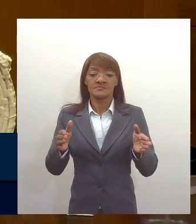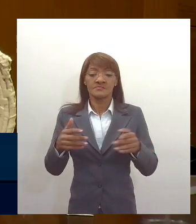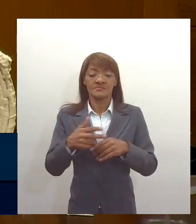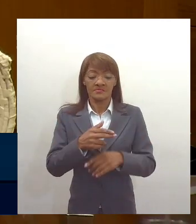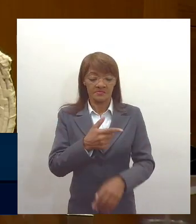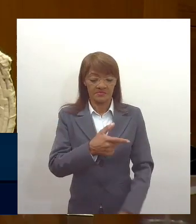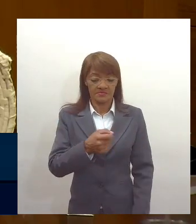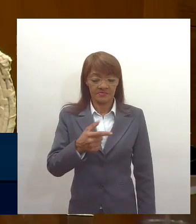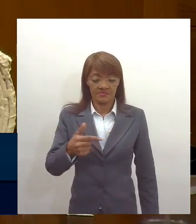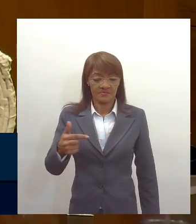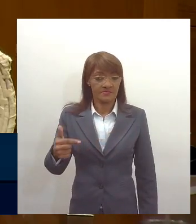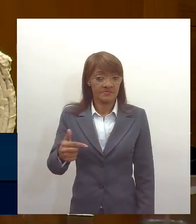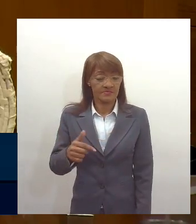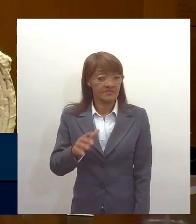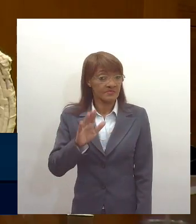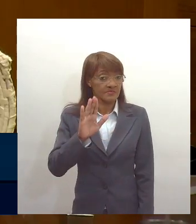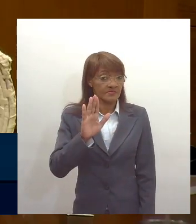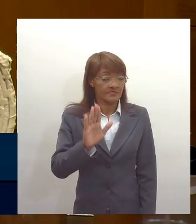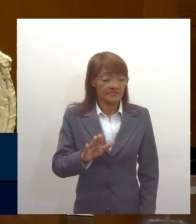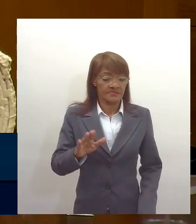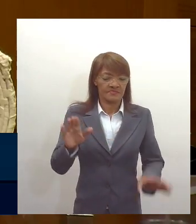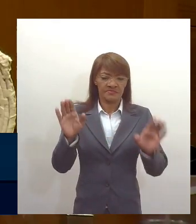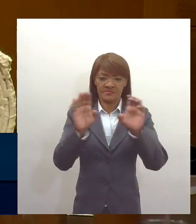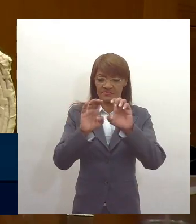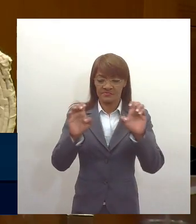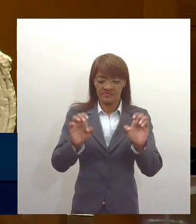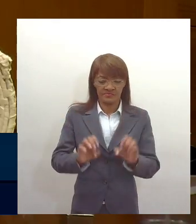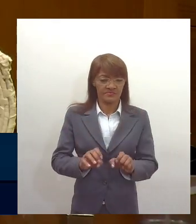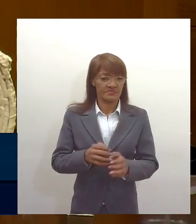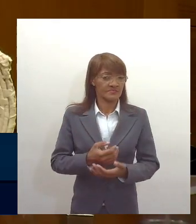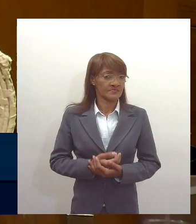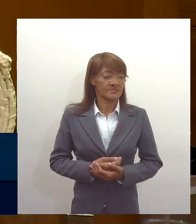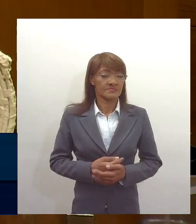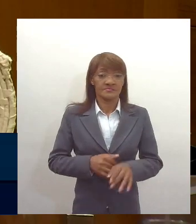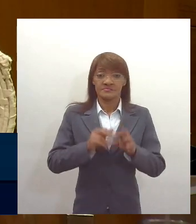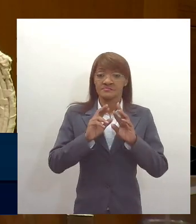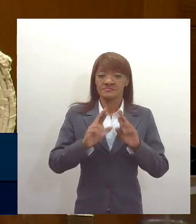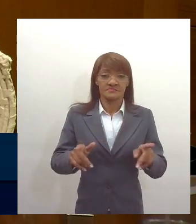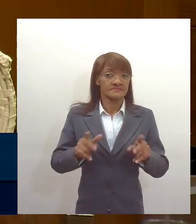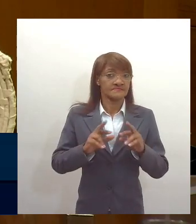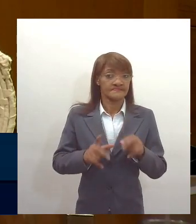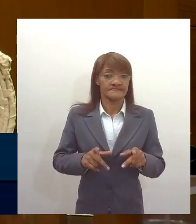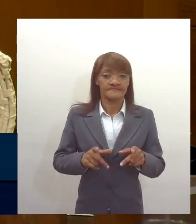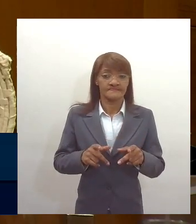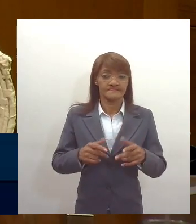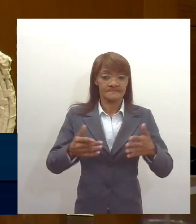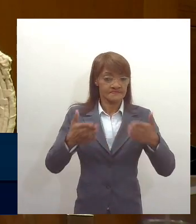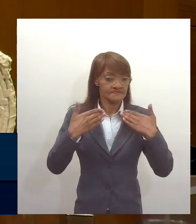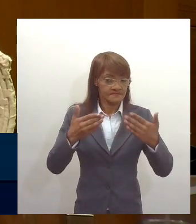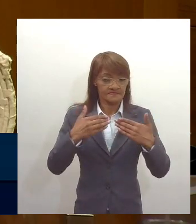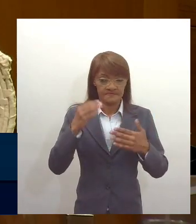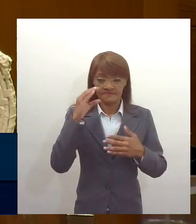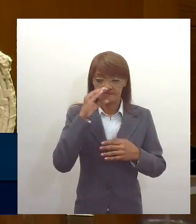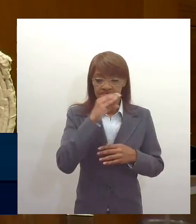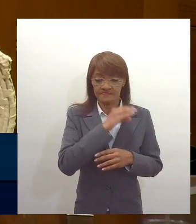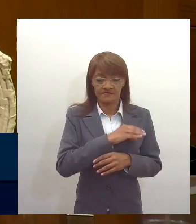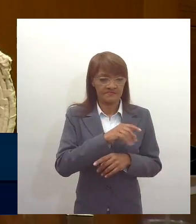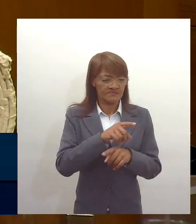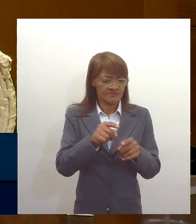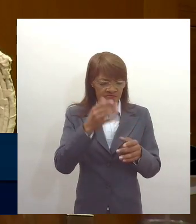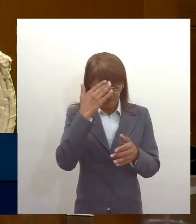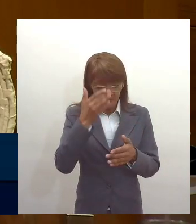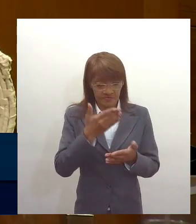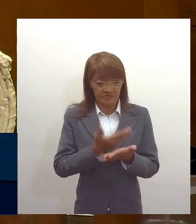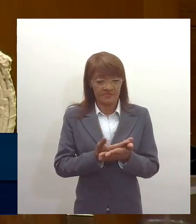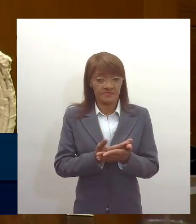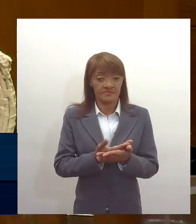um calor infernal que não tem nem condições. E, pasme, tem duas salas de oficina que